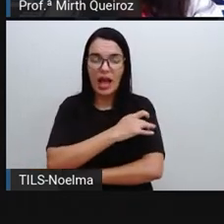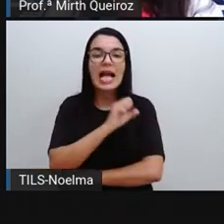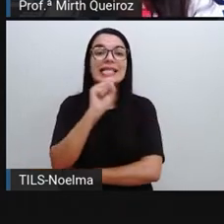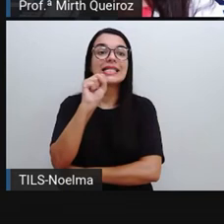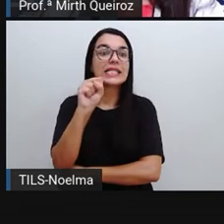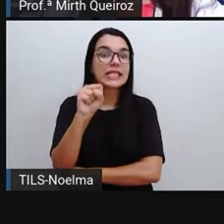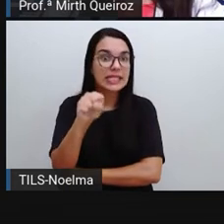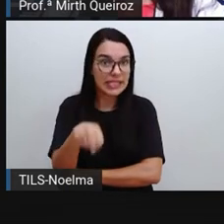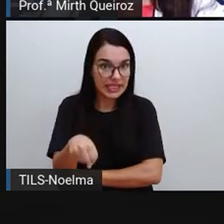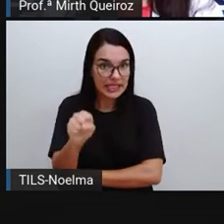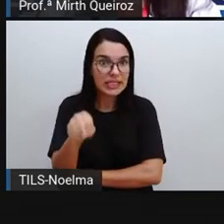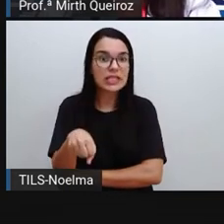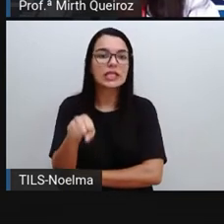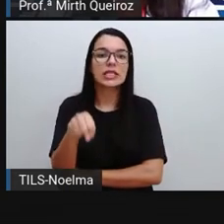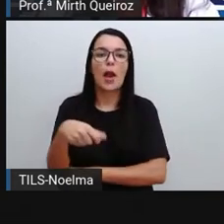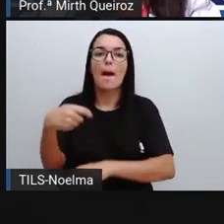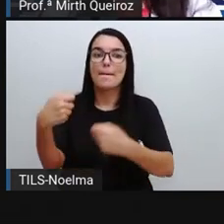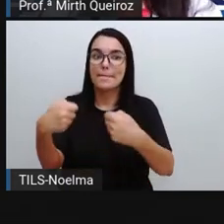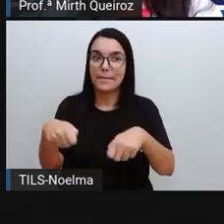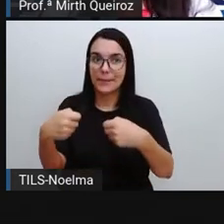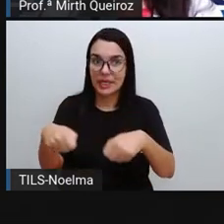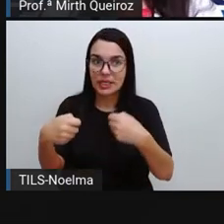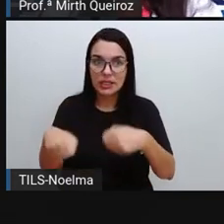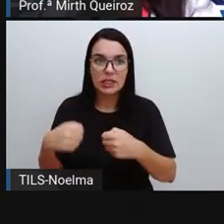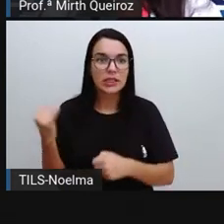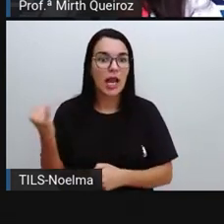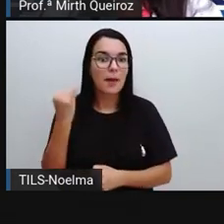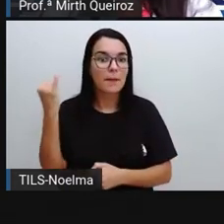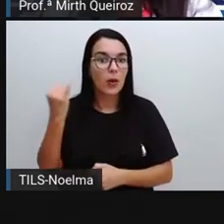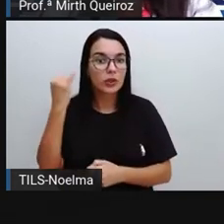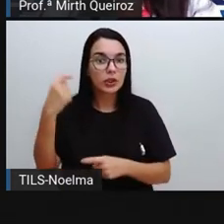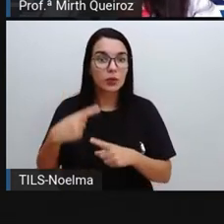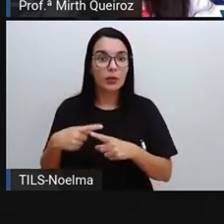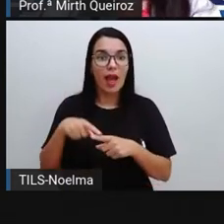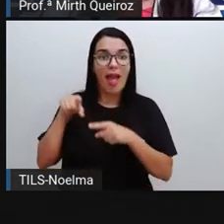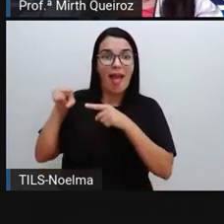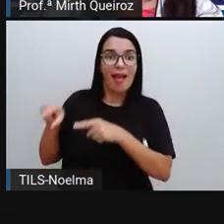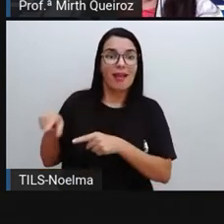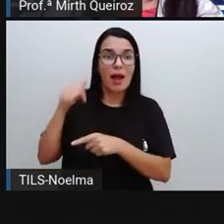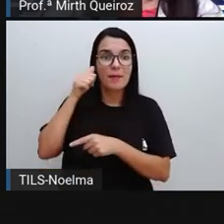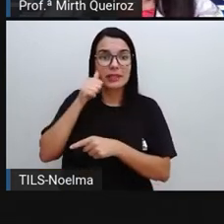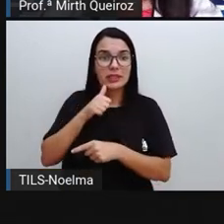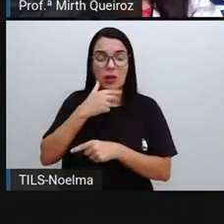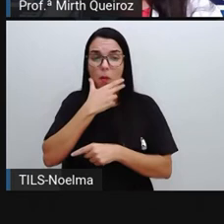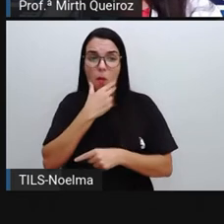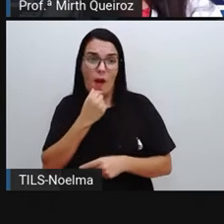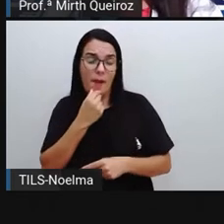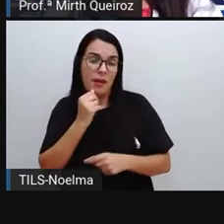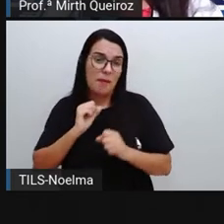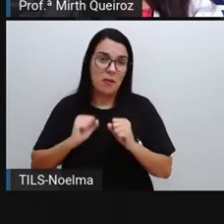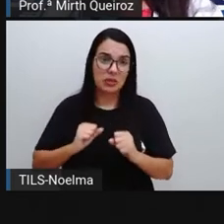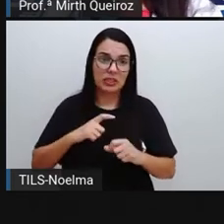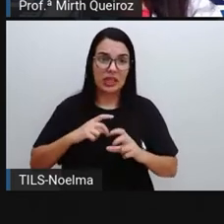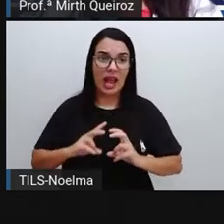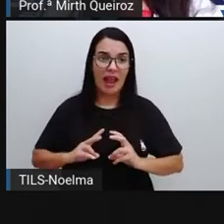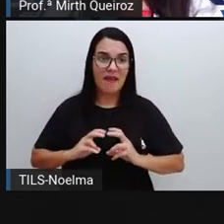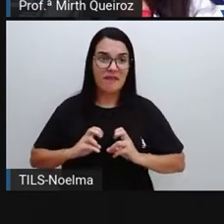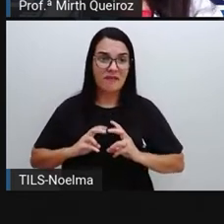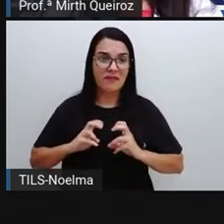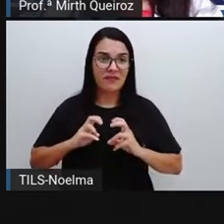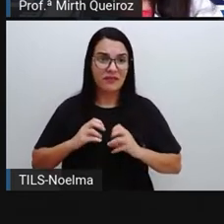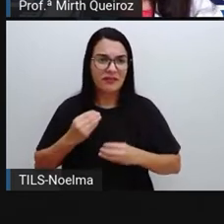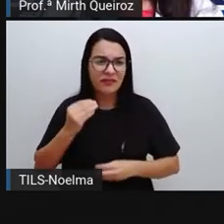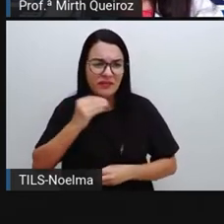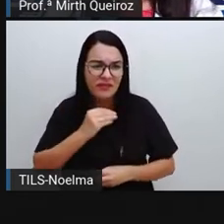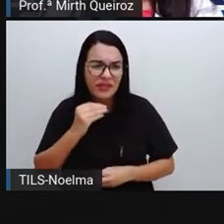de câncer, né? Inclusive, é até o ideal, porque imagine aí se essa pessoa, ela pega um Covid em pleno tratamento,